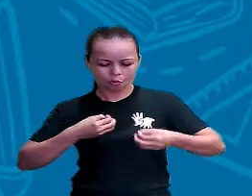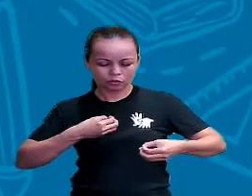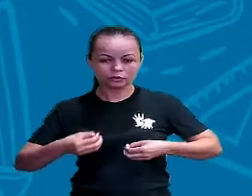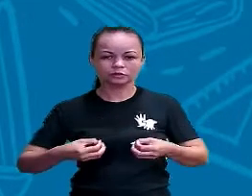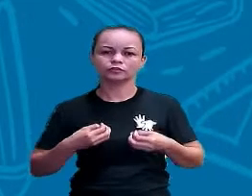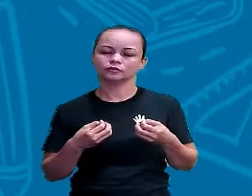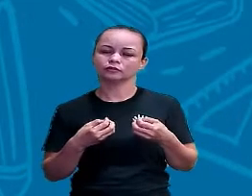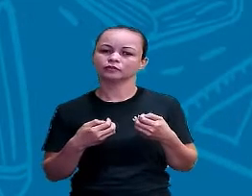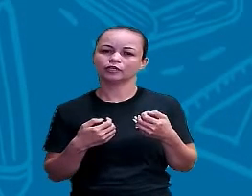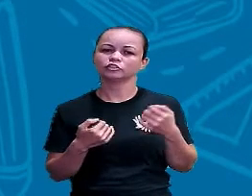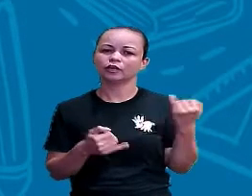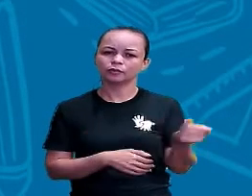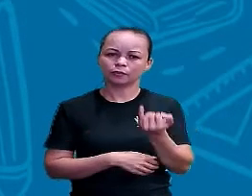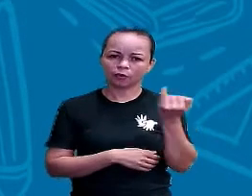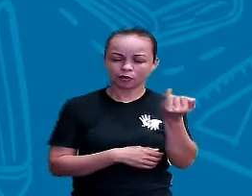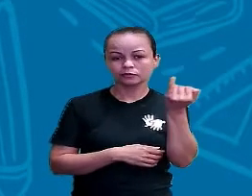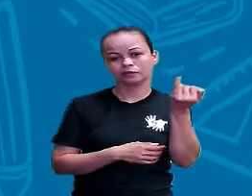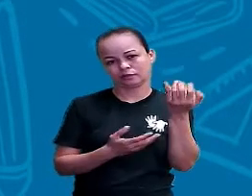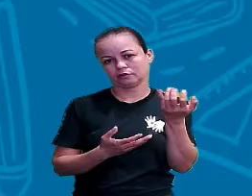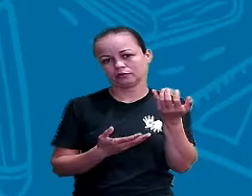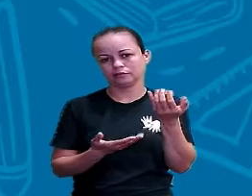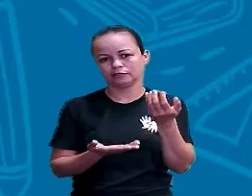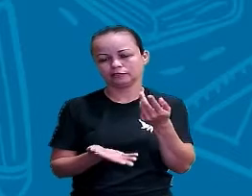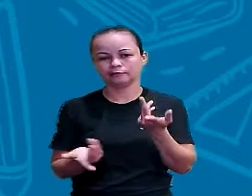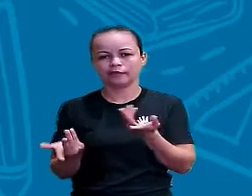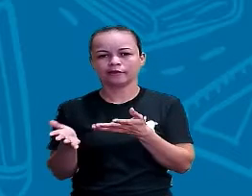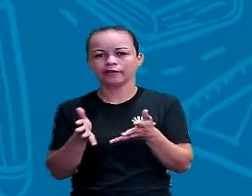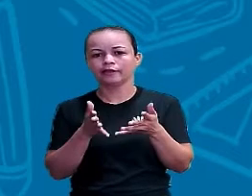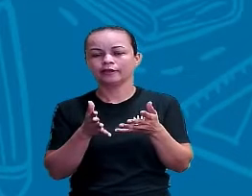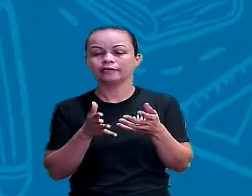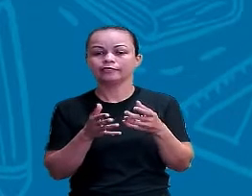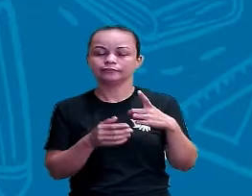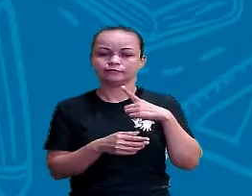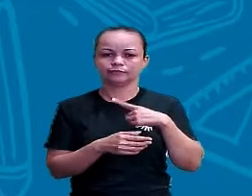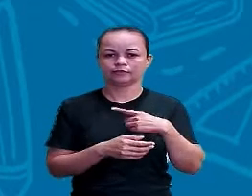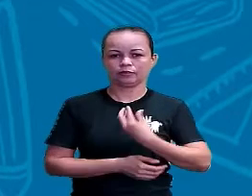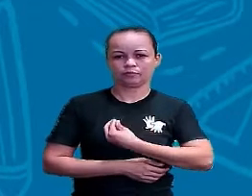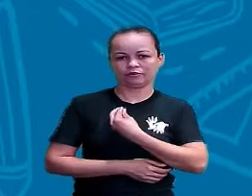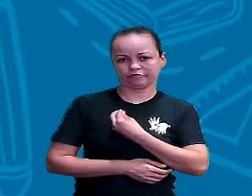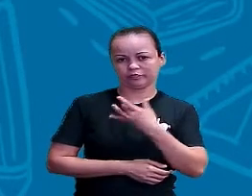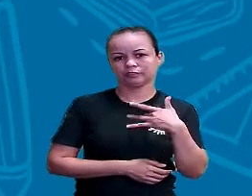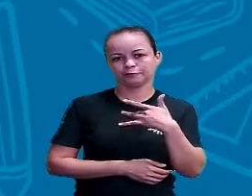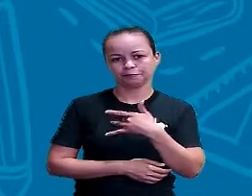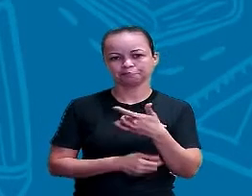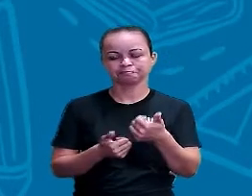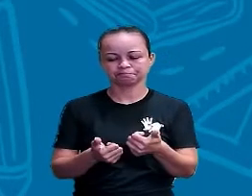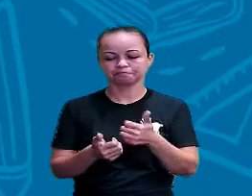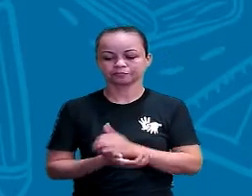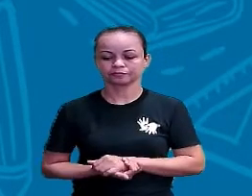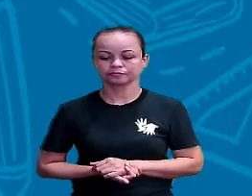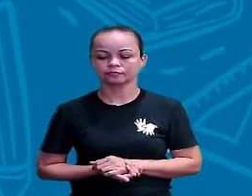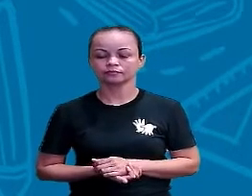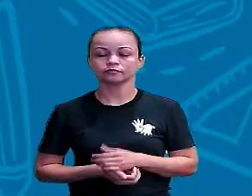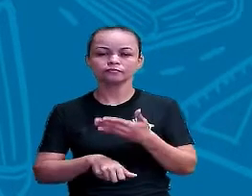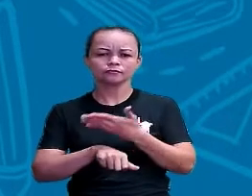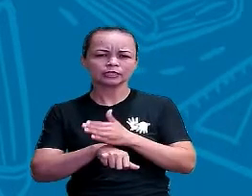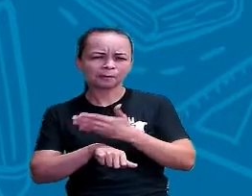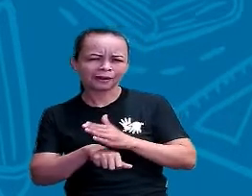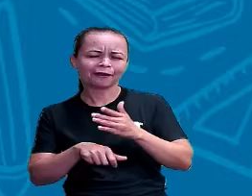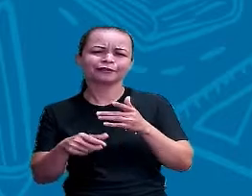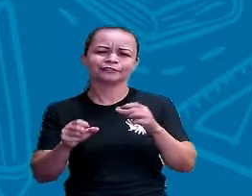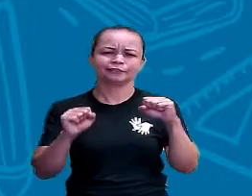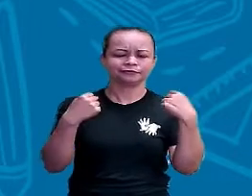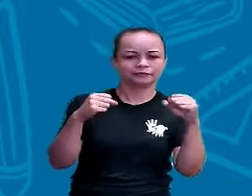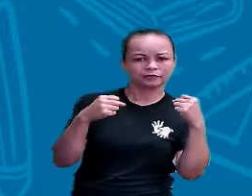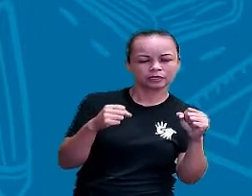tá certo? Seja efetiva de fato e que a gente possa ter uma vida saudável. Então a gente observa aí que na prática de um exercício físico,